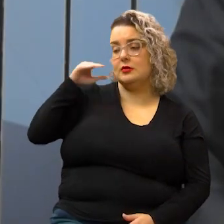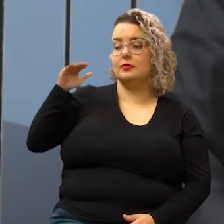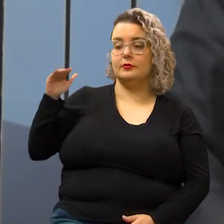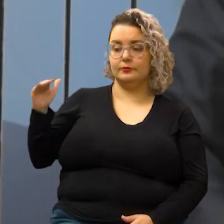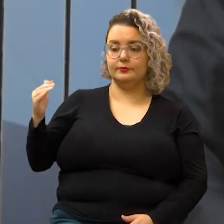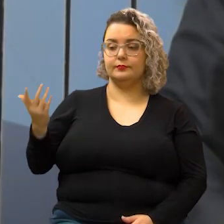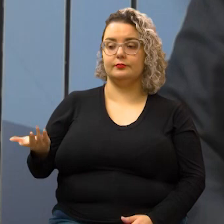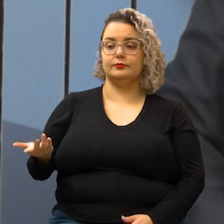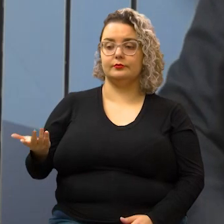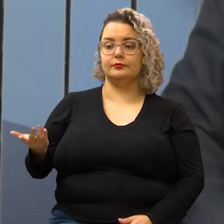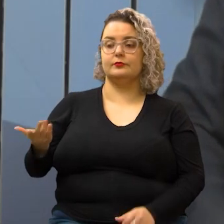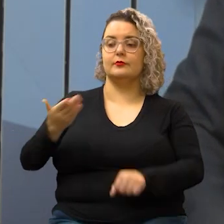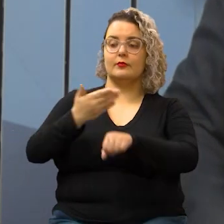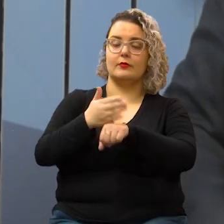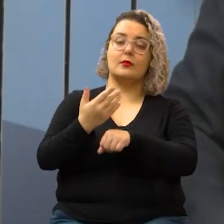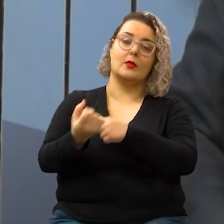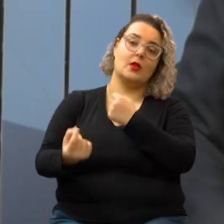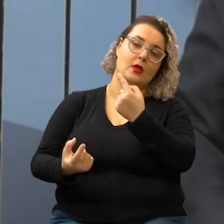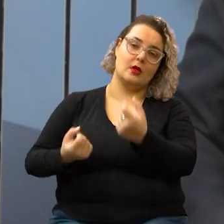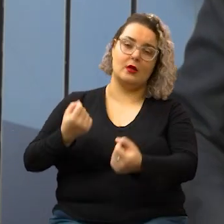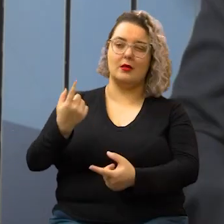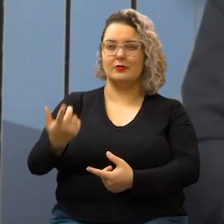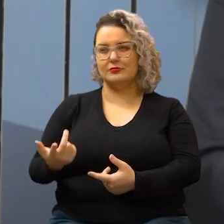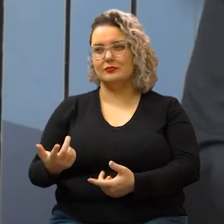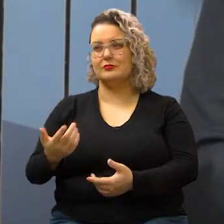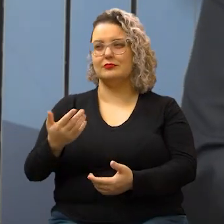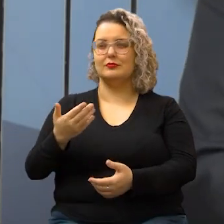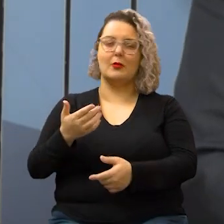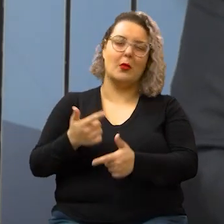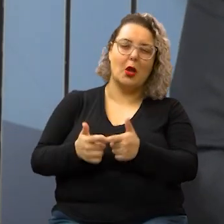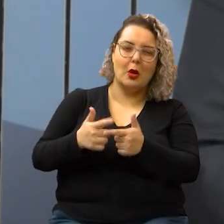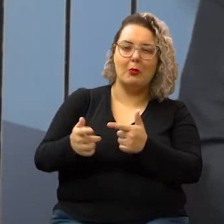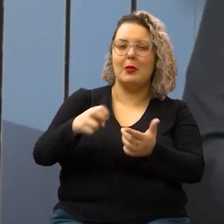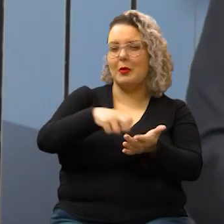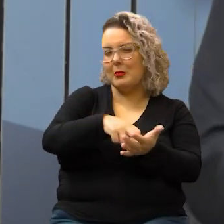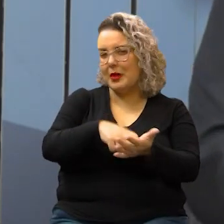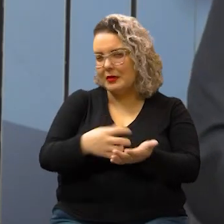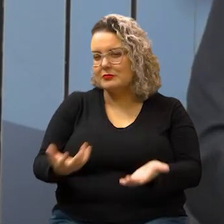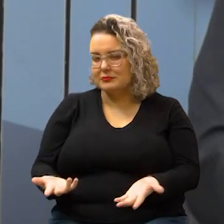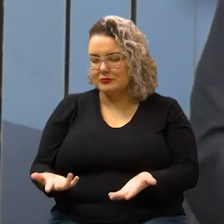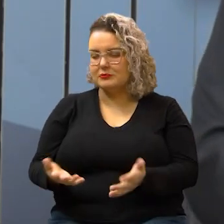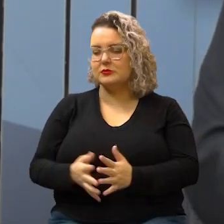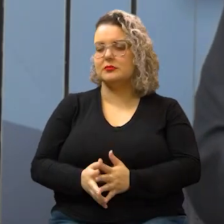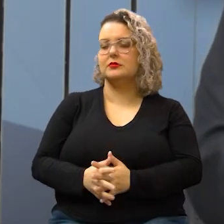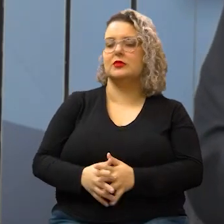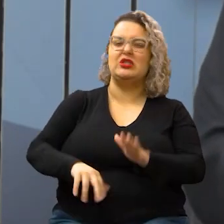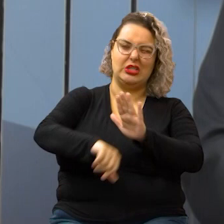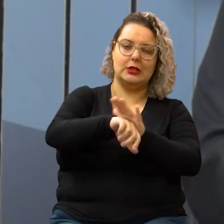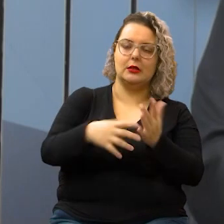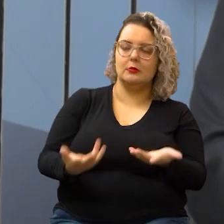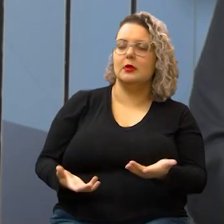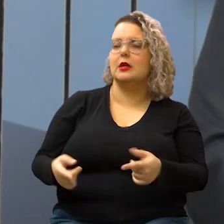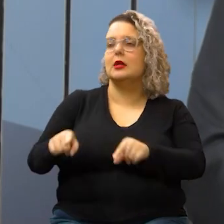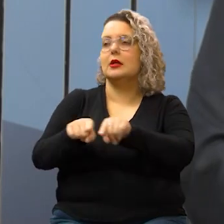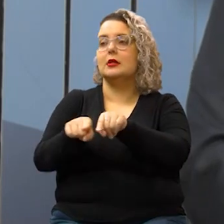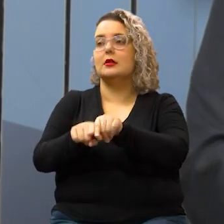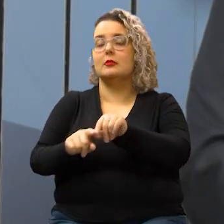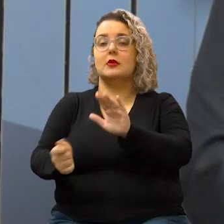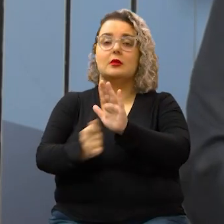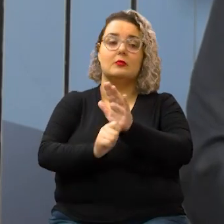estava praticando alguns atos infracionais e um envolvimento muito grande com o uso de